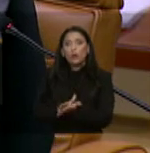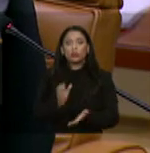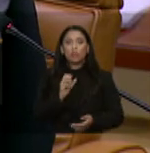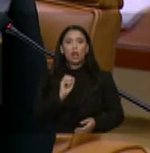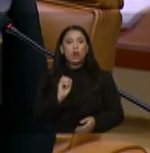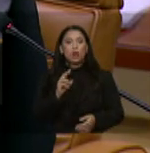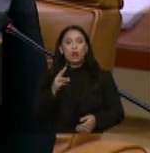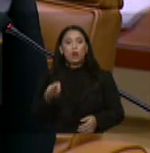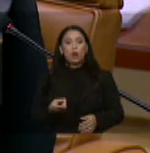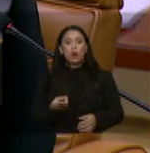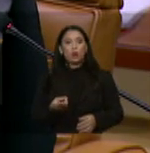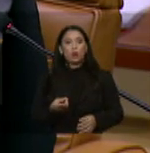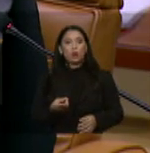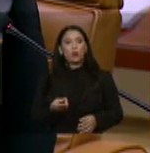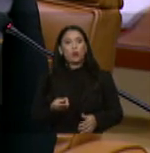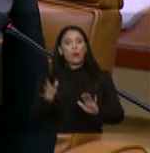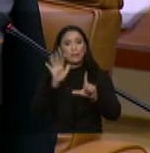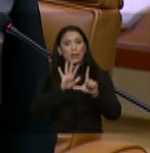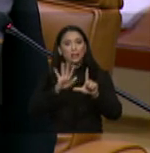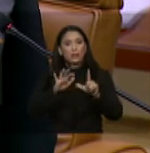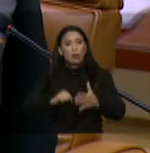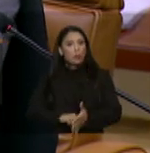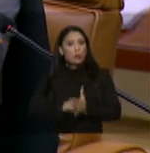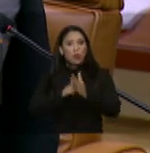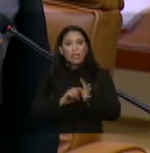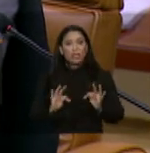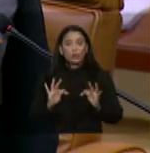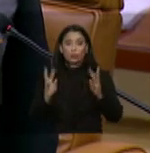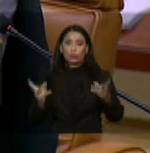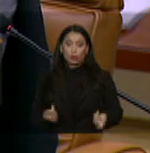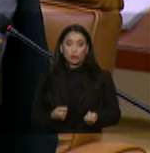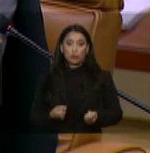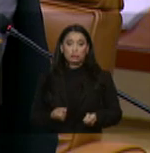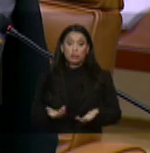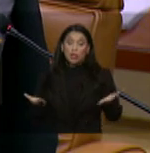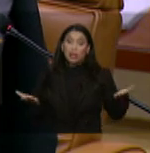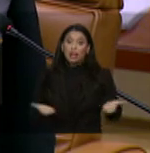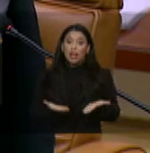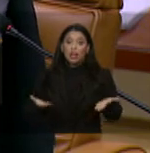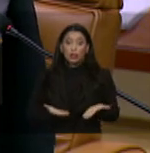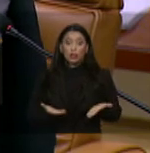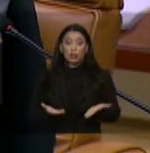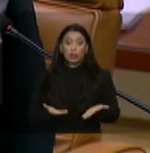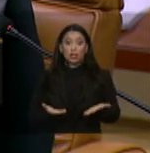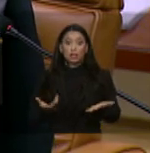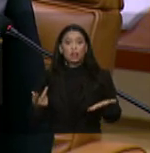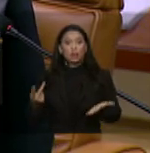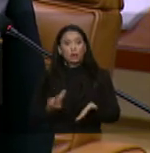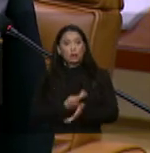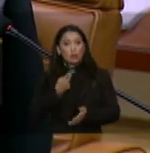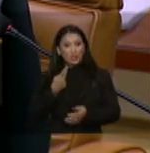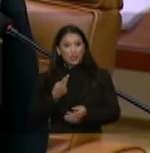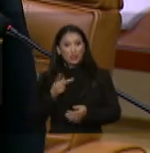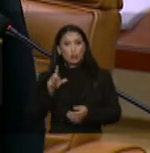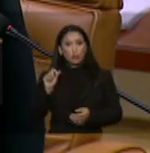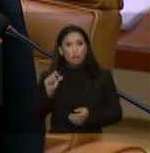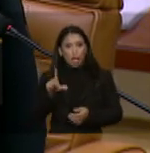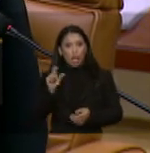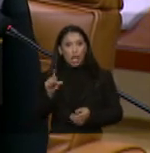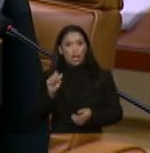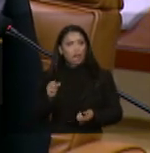retirar o serviço inteiro agora retirar o serviço inteiro como no caso do telegram